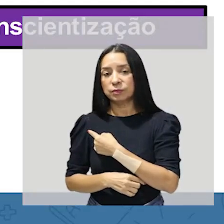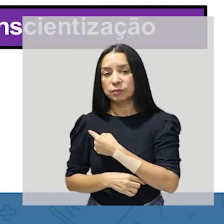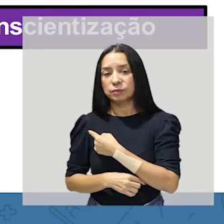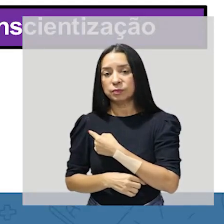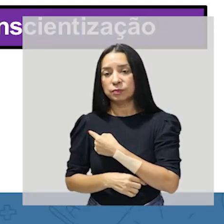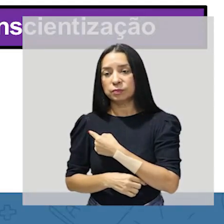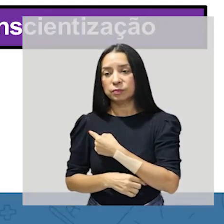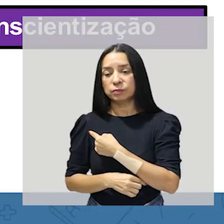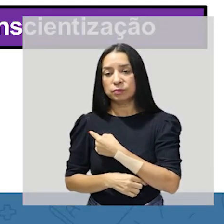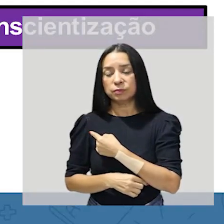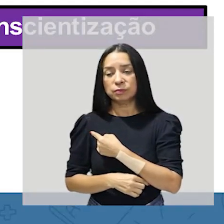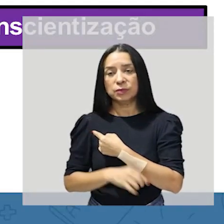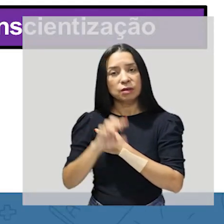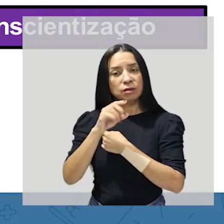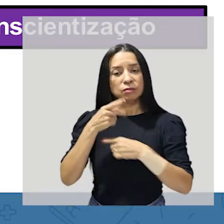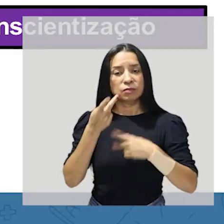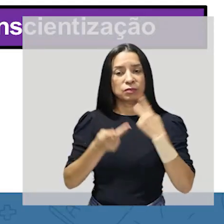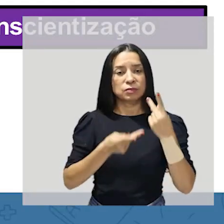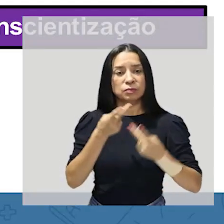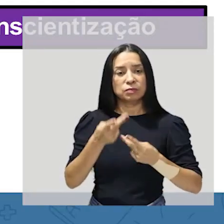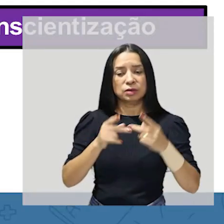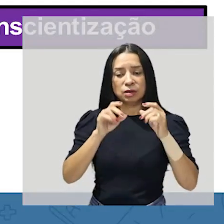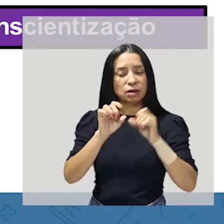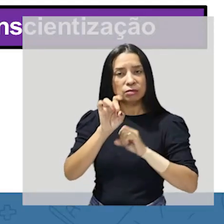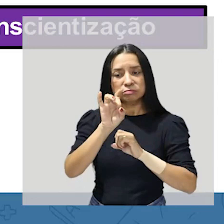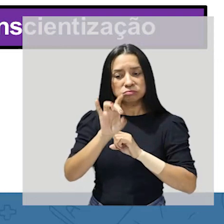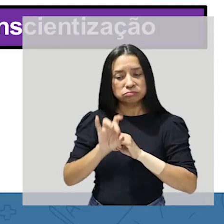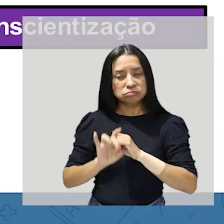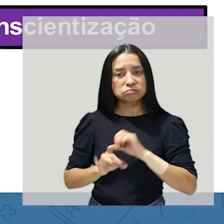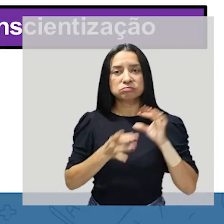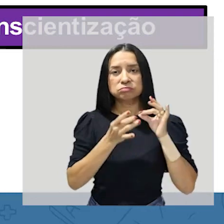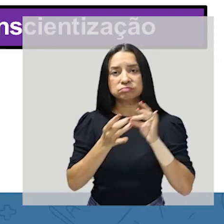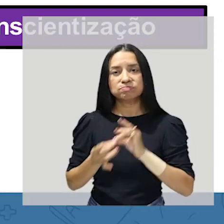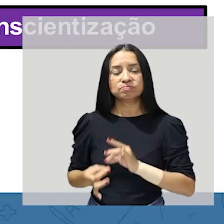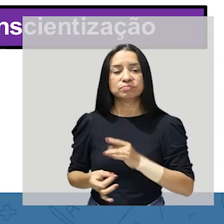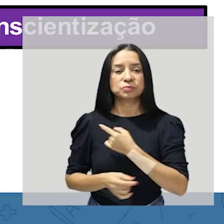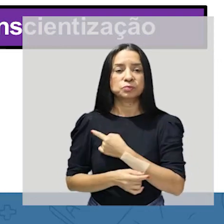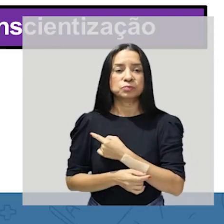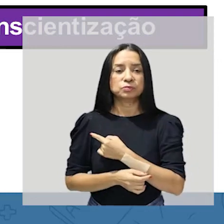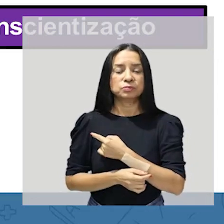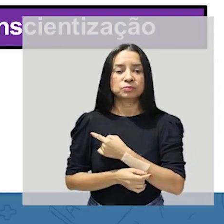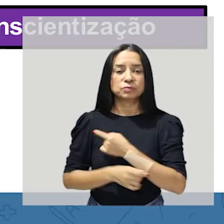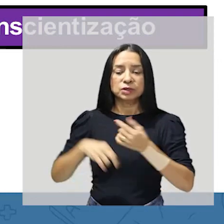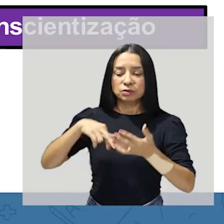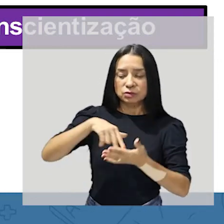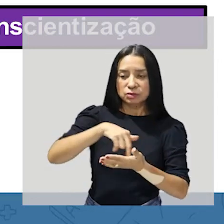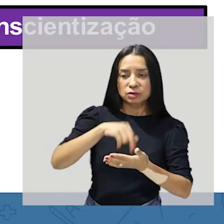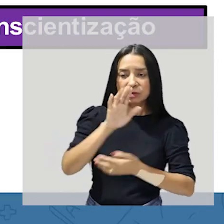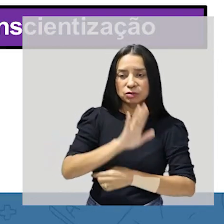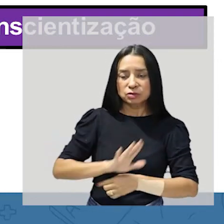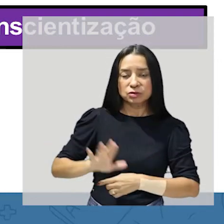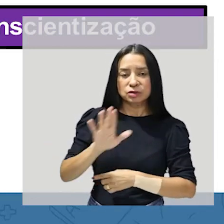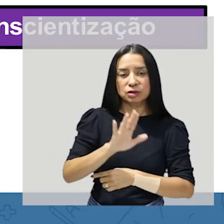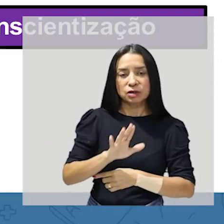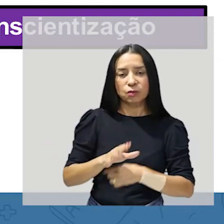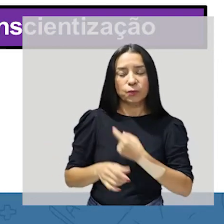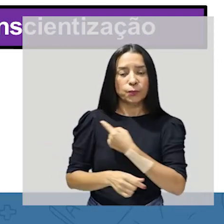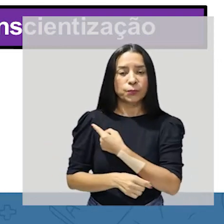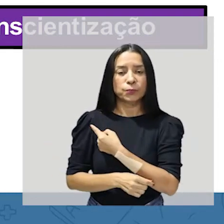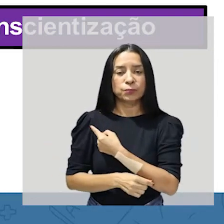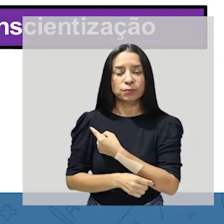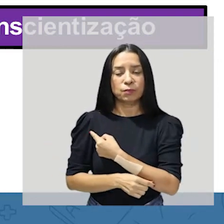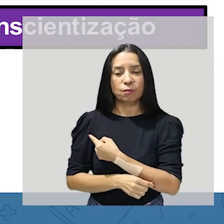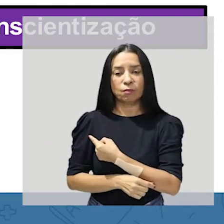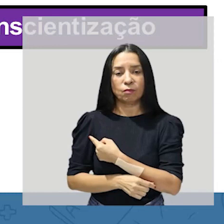conscientização. Vou falar cada uma dessas aqui para vocês. Ginástica geral, também conhecida como ginástica para